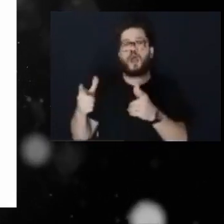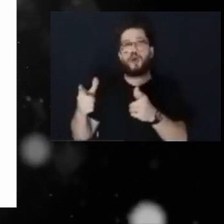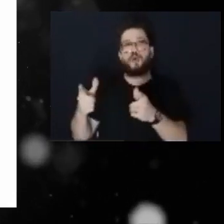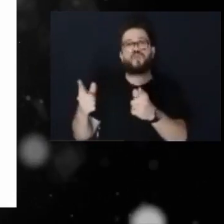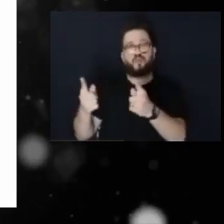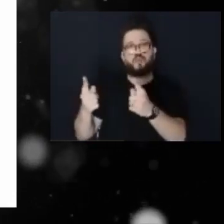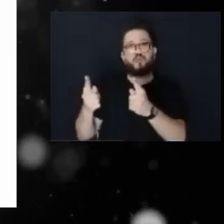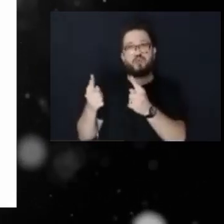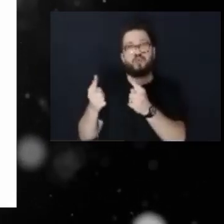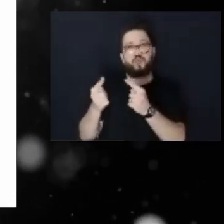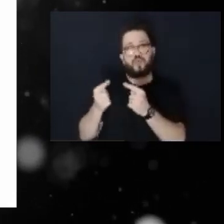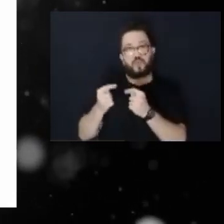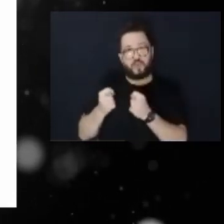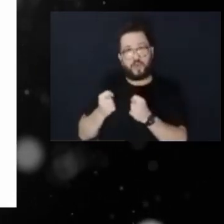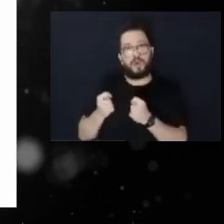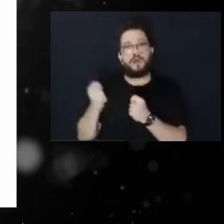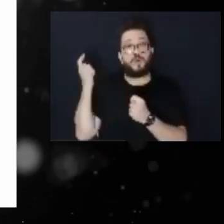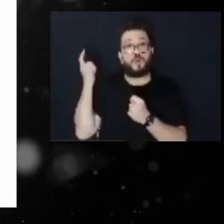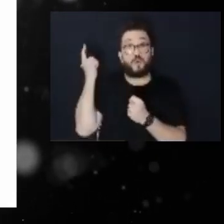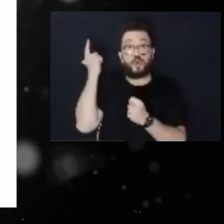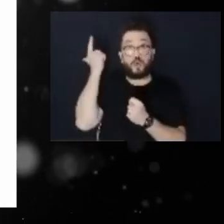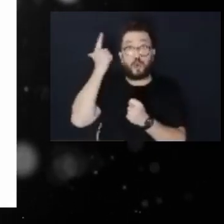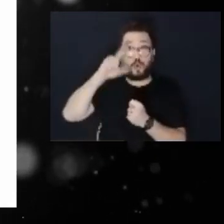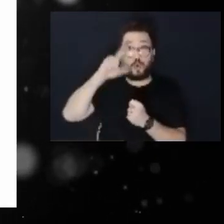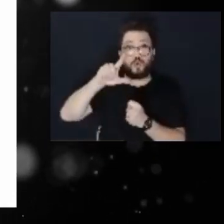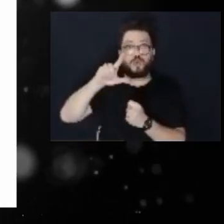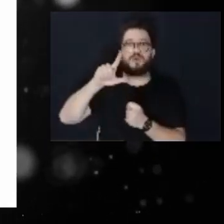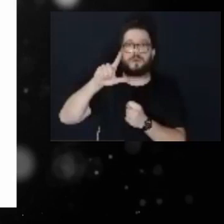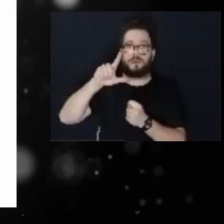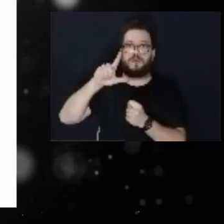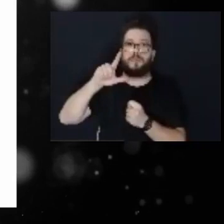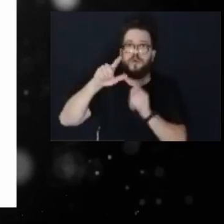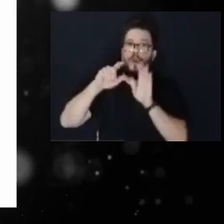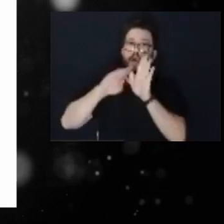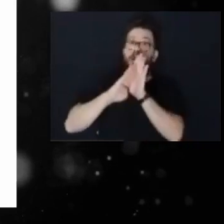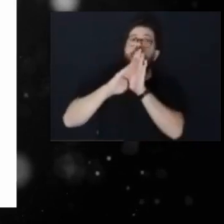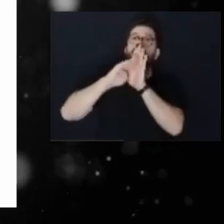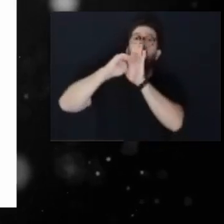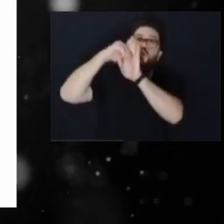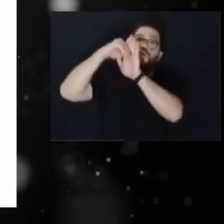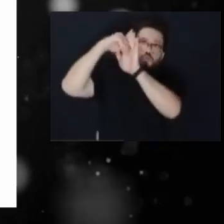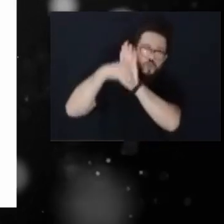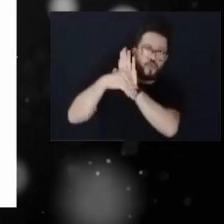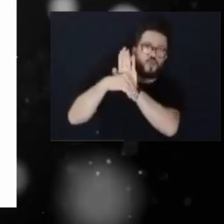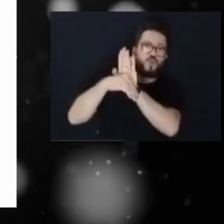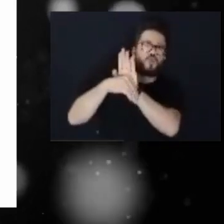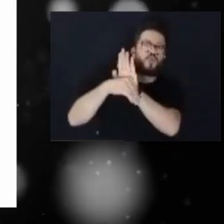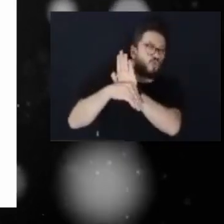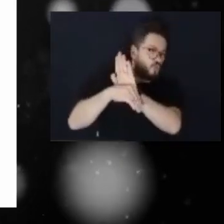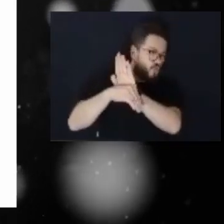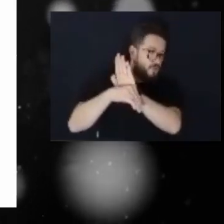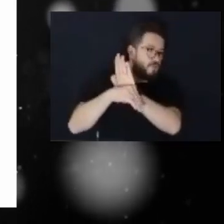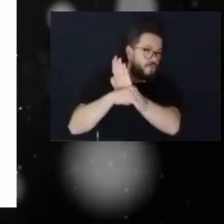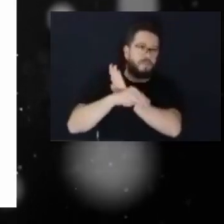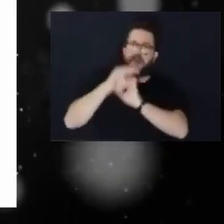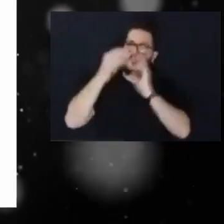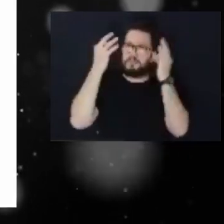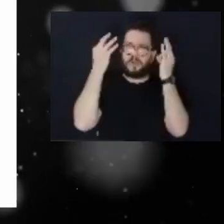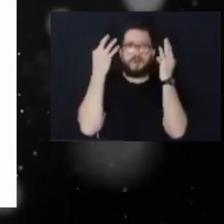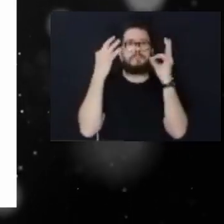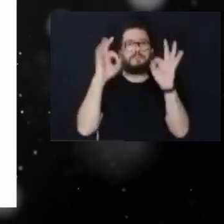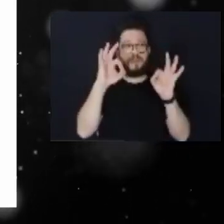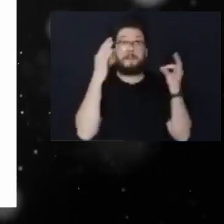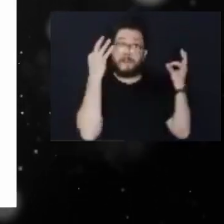um arrefecimento da onda bem drástico. Uma ação correta, deveria se manter